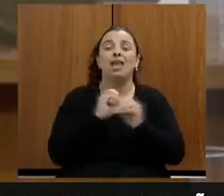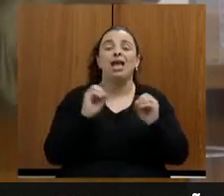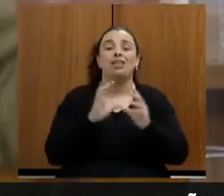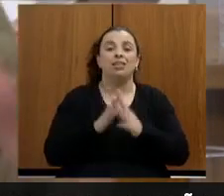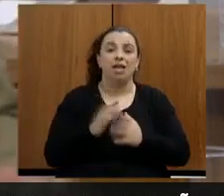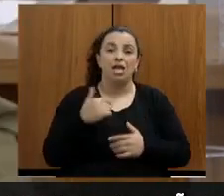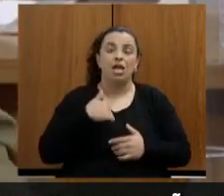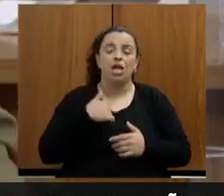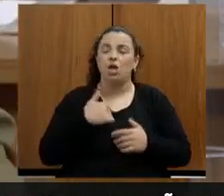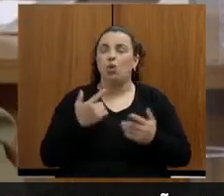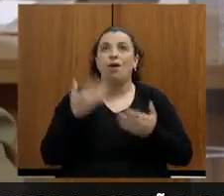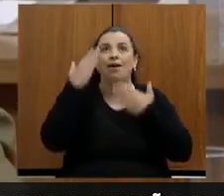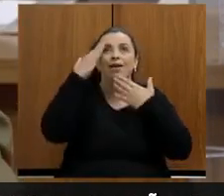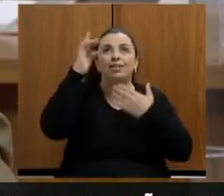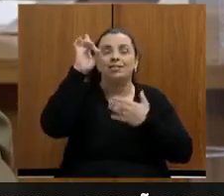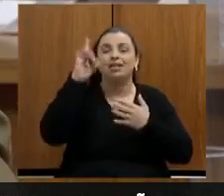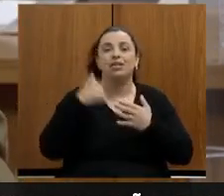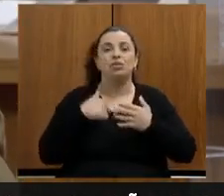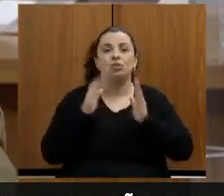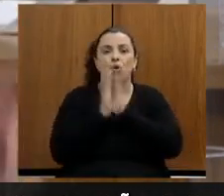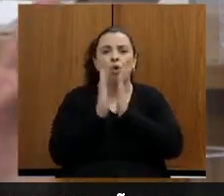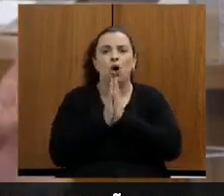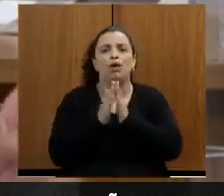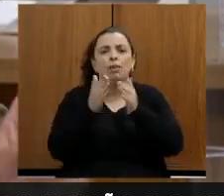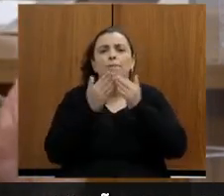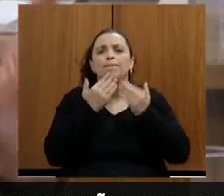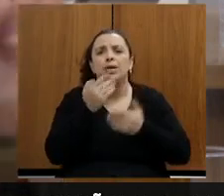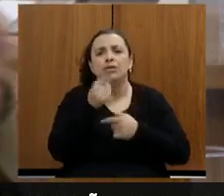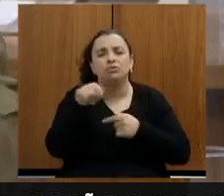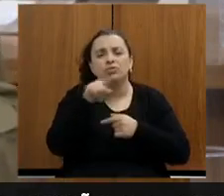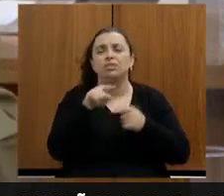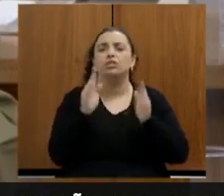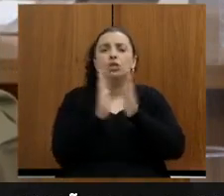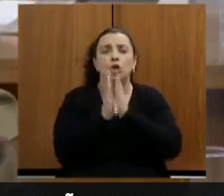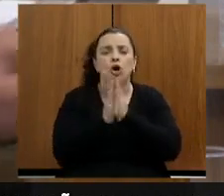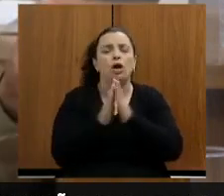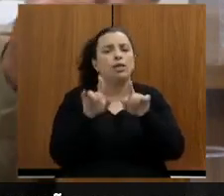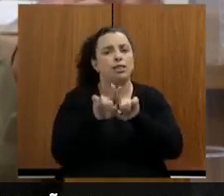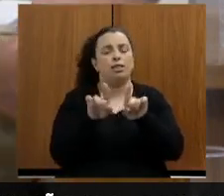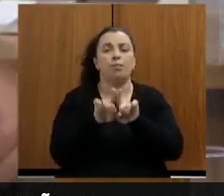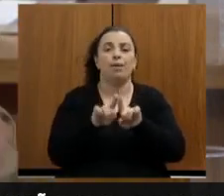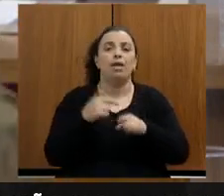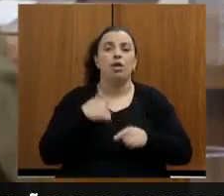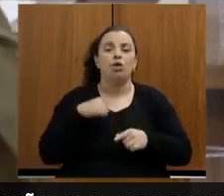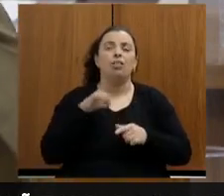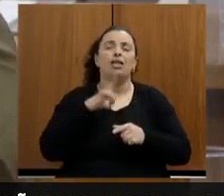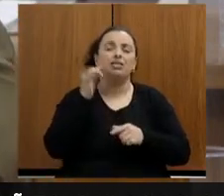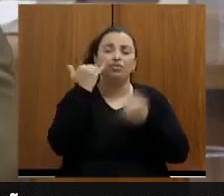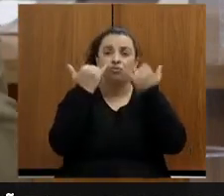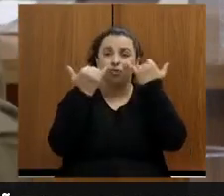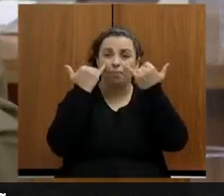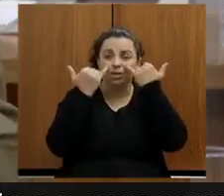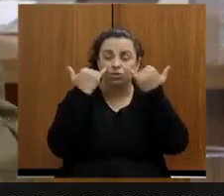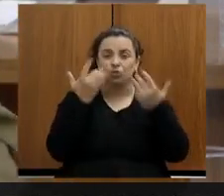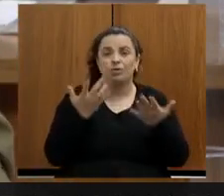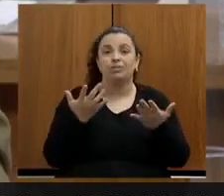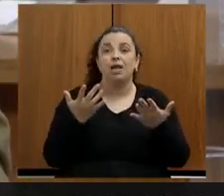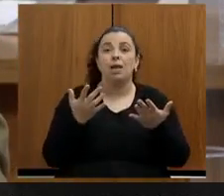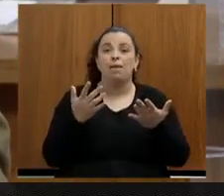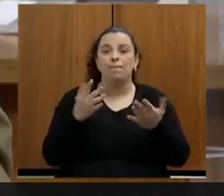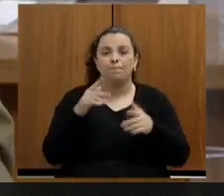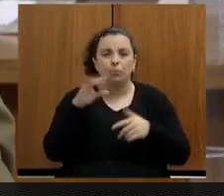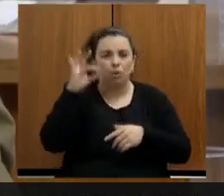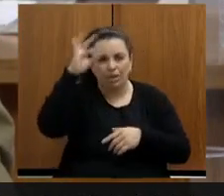com todo mundo aí que que pode orar e pedir a gente faça eu tenho usado aqui vou mostrar para o senhor nós não perdemos nenhum